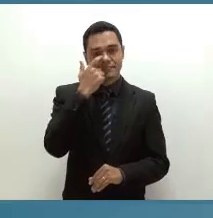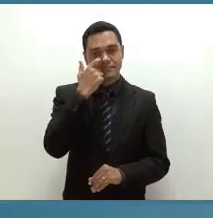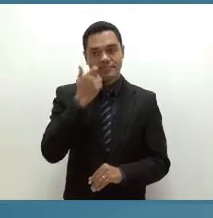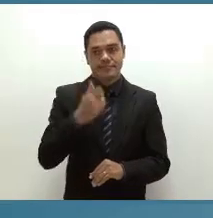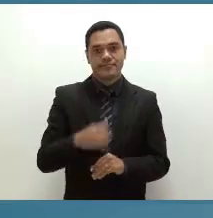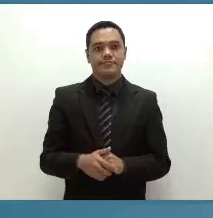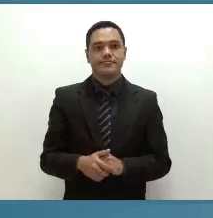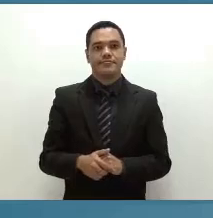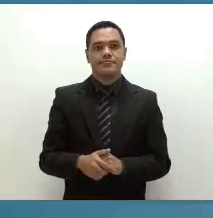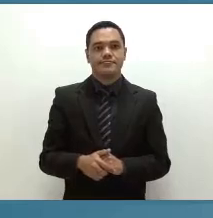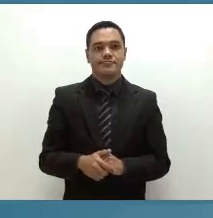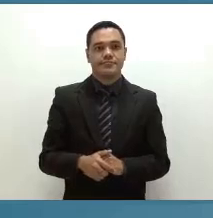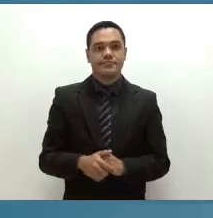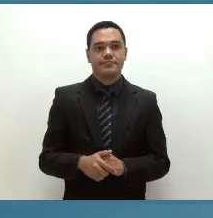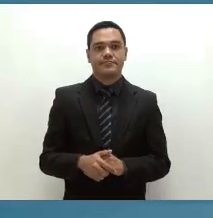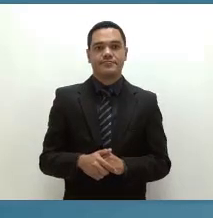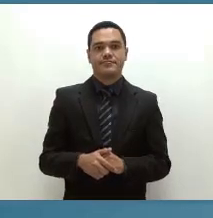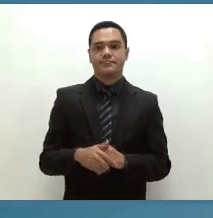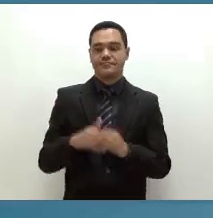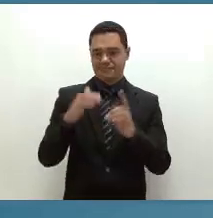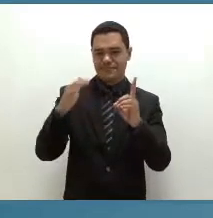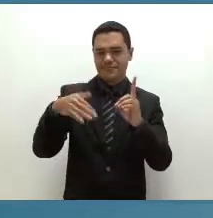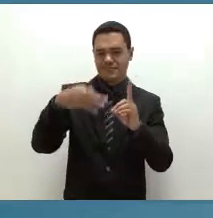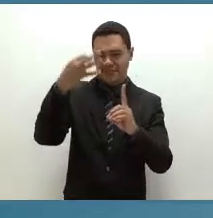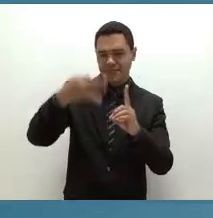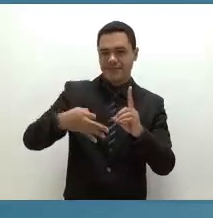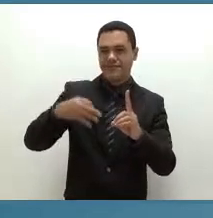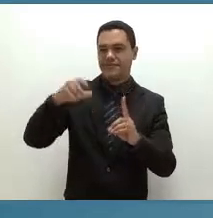Desembargador Leonardo de Noronha Tavares.